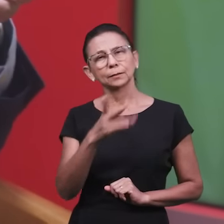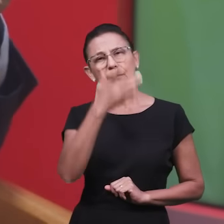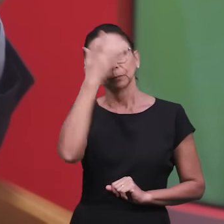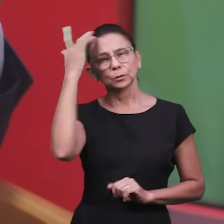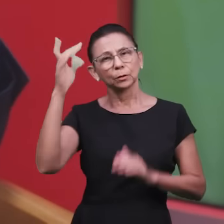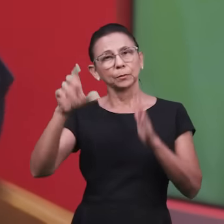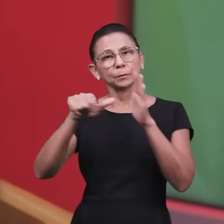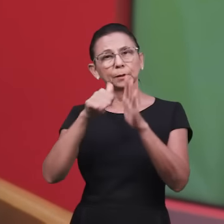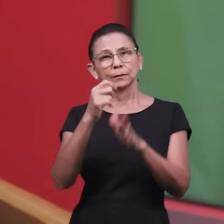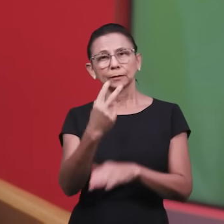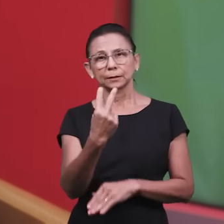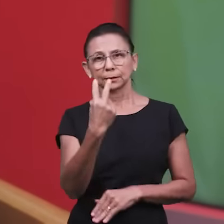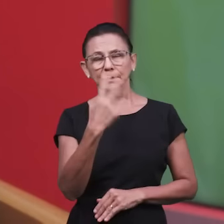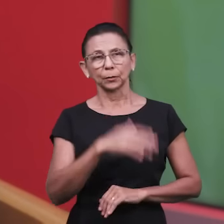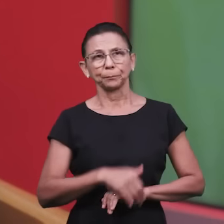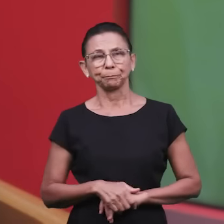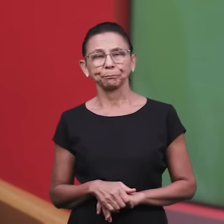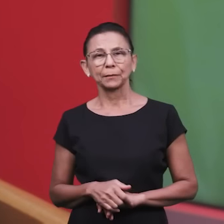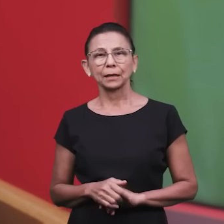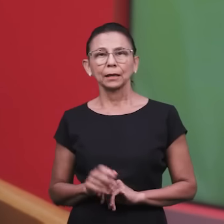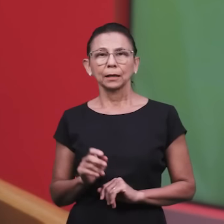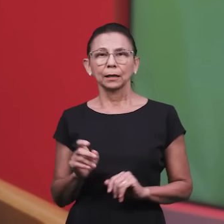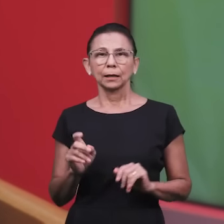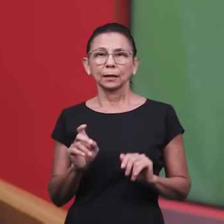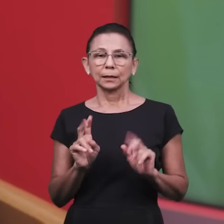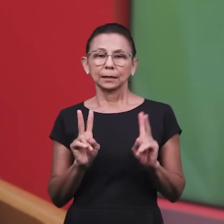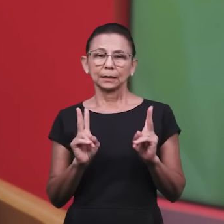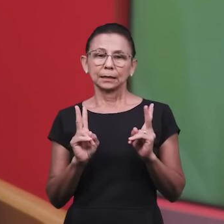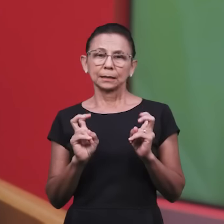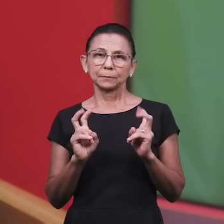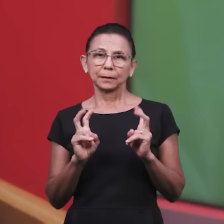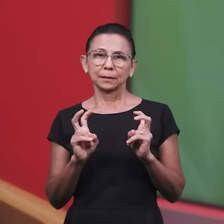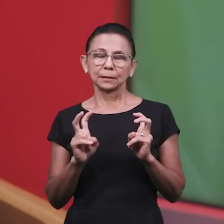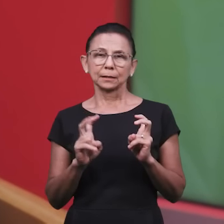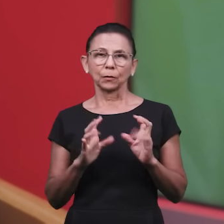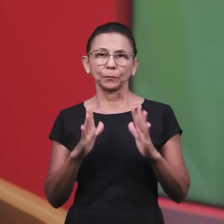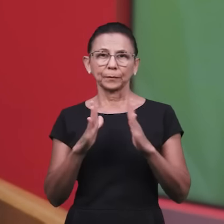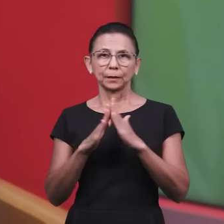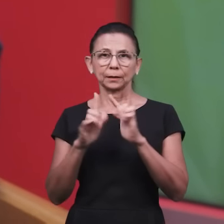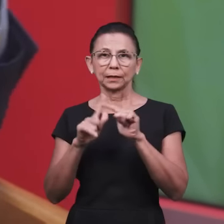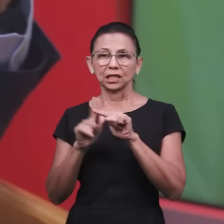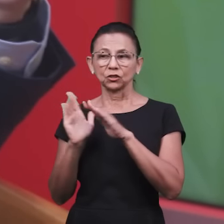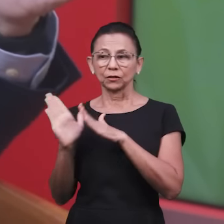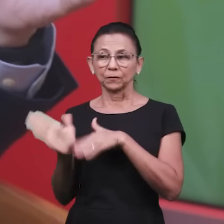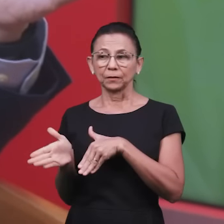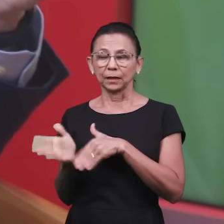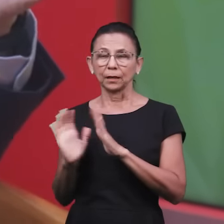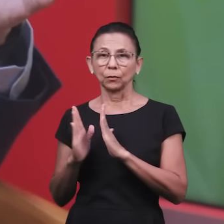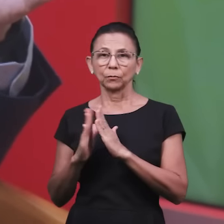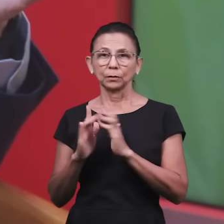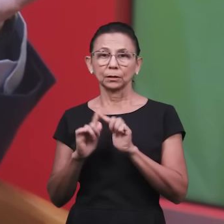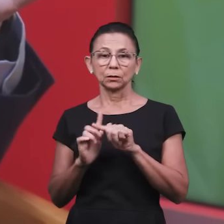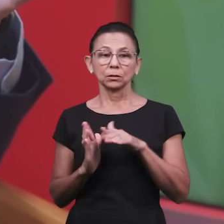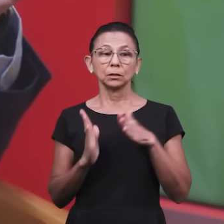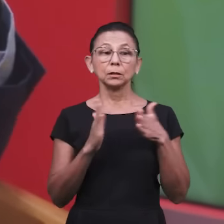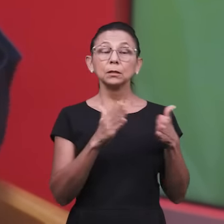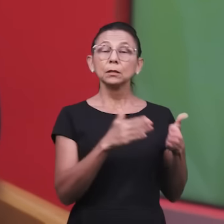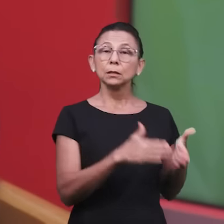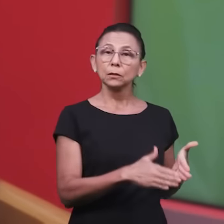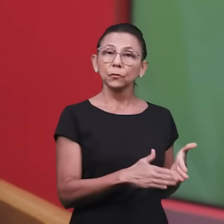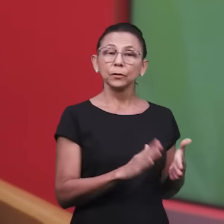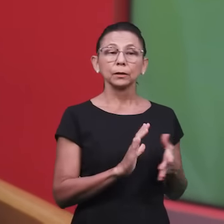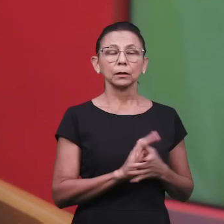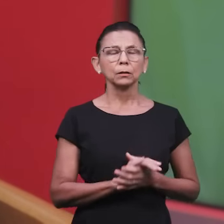fé. Quando nós usamos as expressões, Daniel, igreja fiel, igreja infiel,